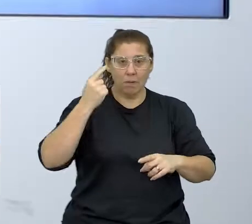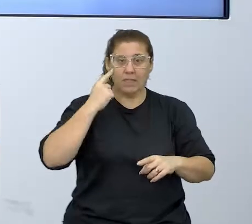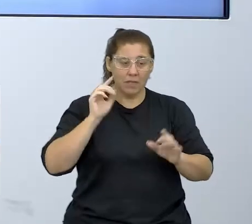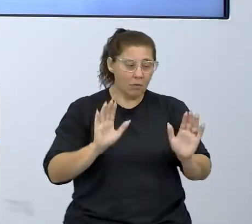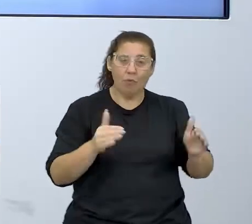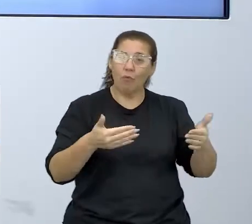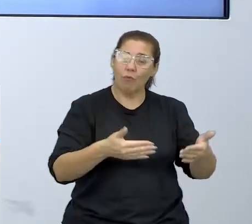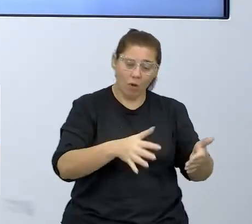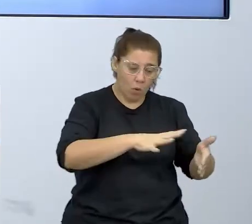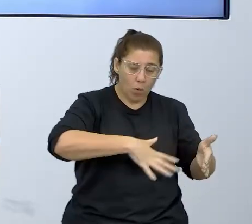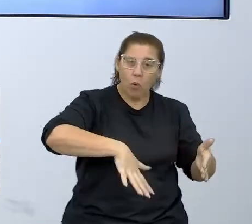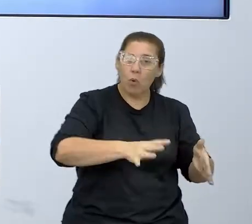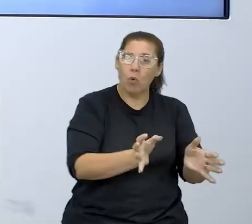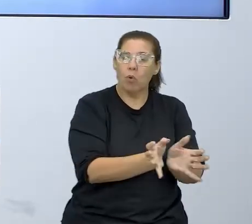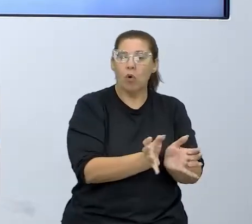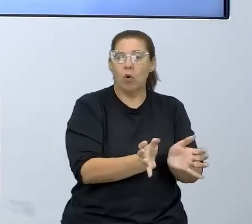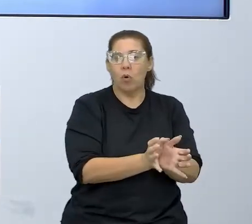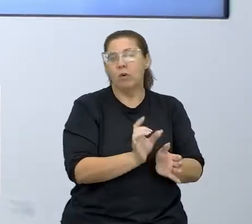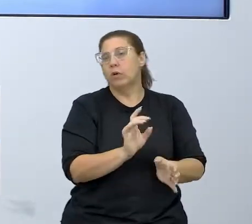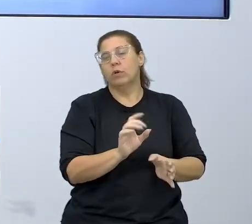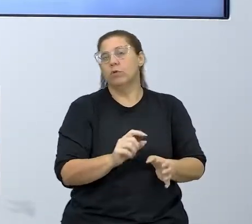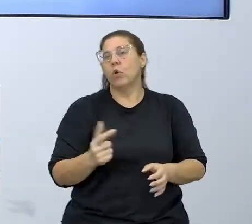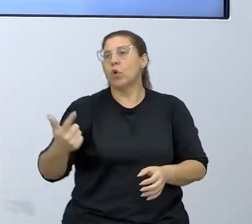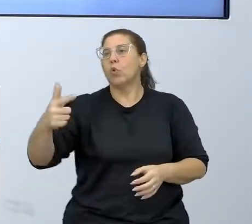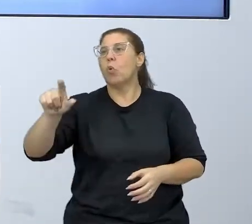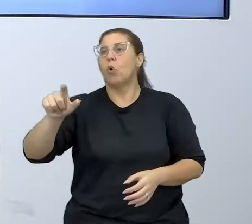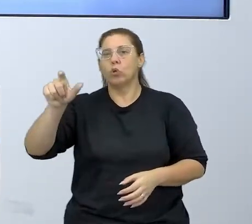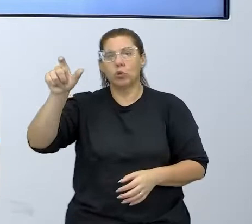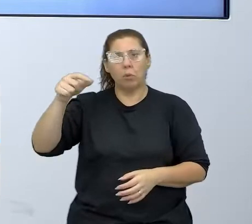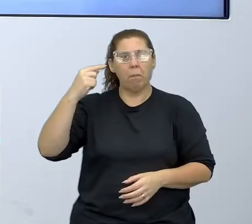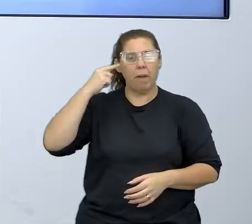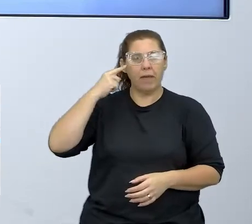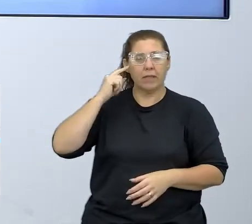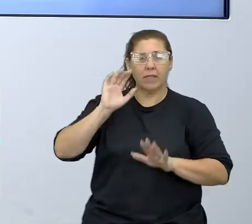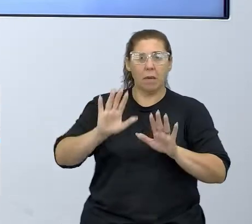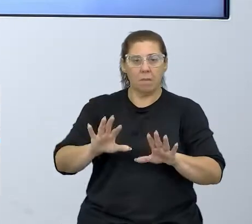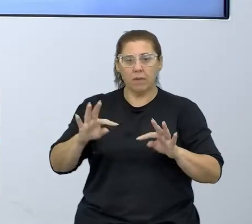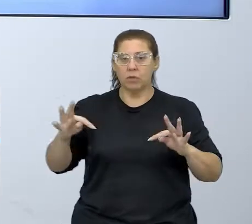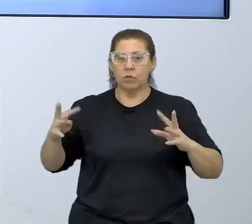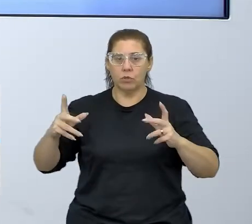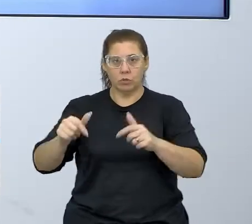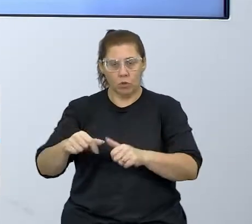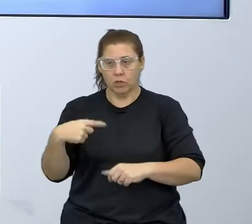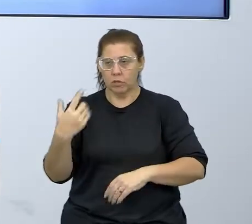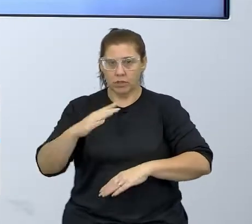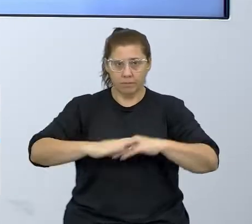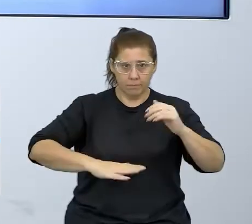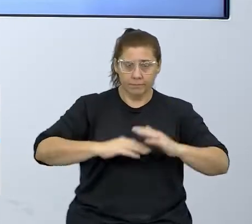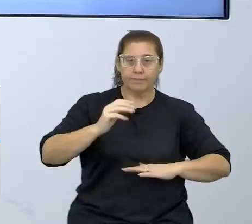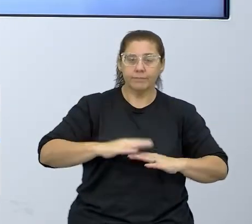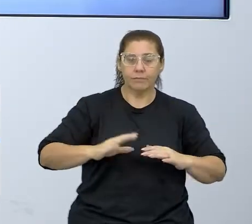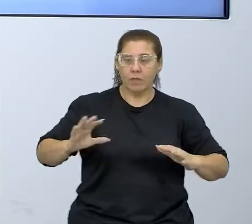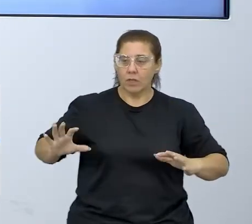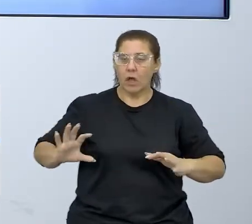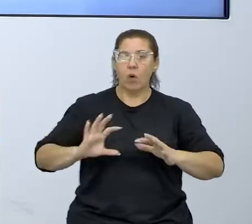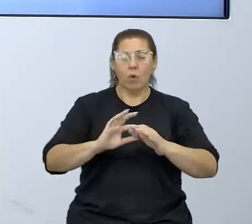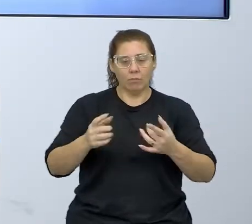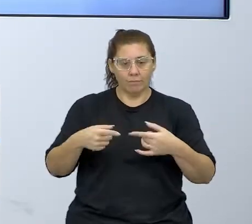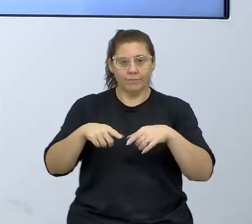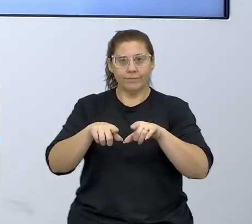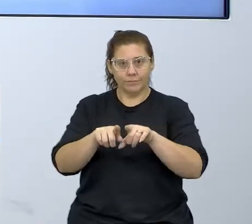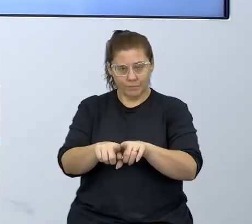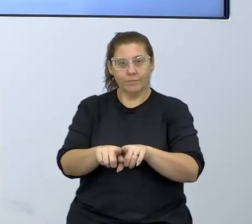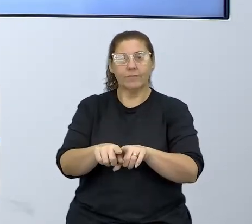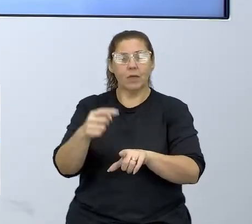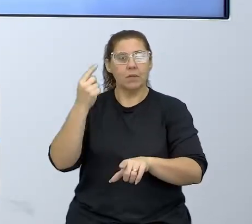no coletivo. Não só sobre o que o outro pensa de você, mas que todas as nossas ações tinham que estar alinhadas com o